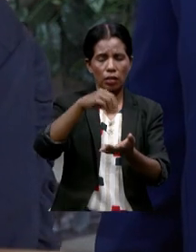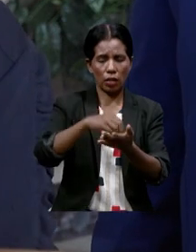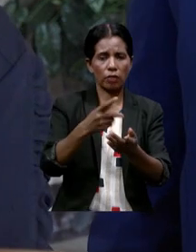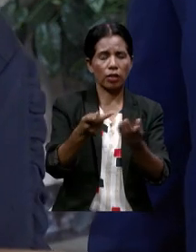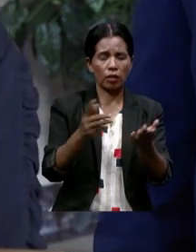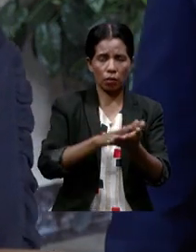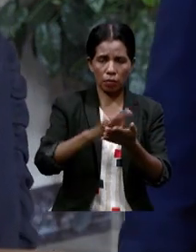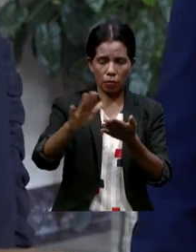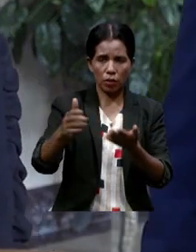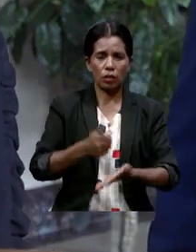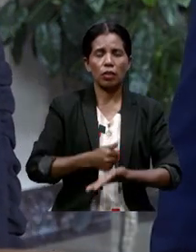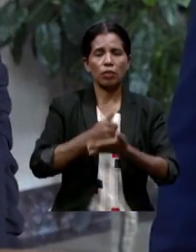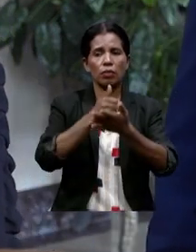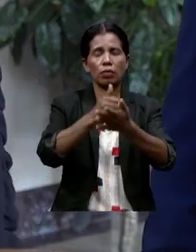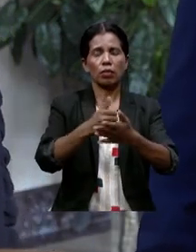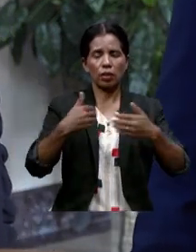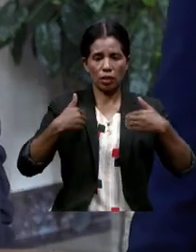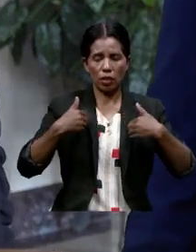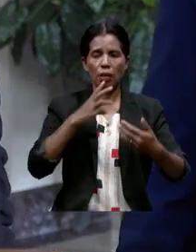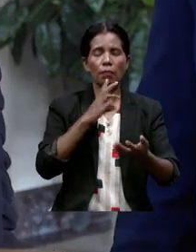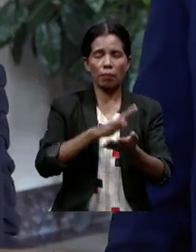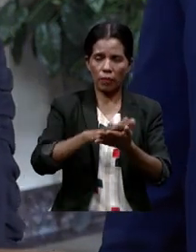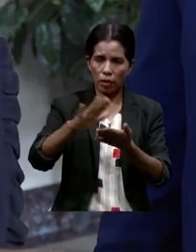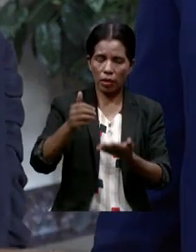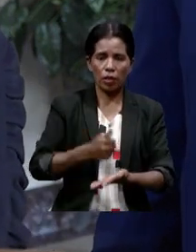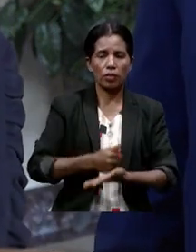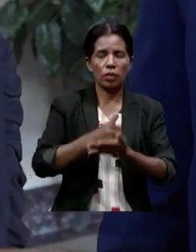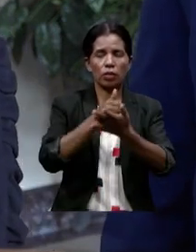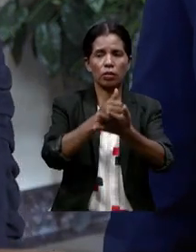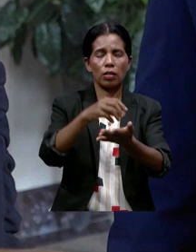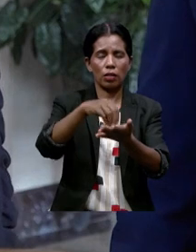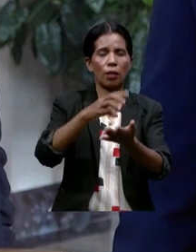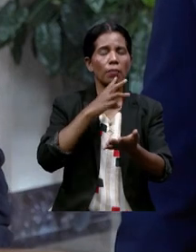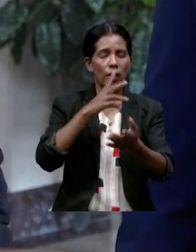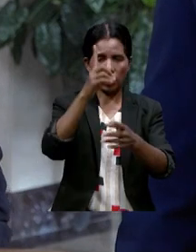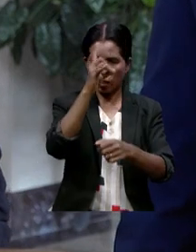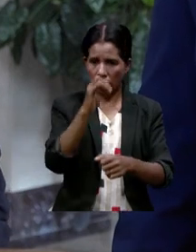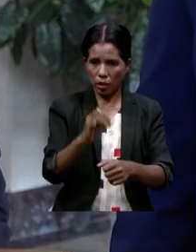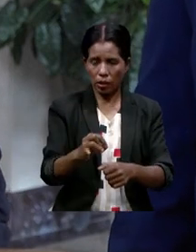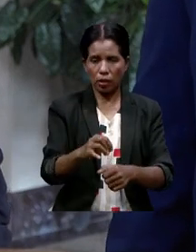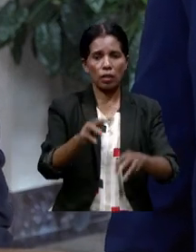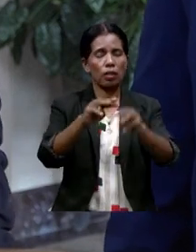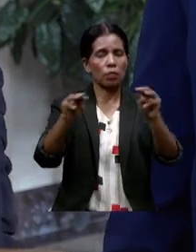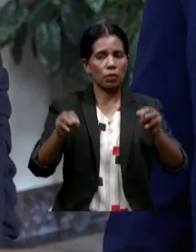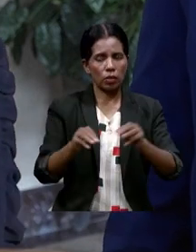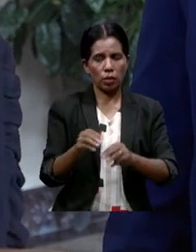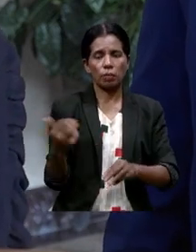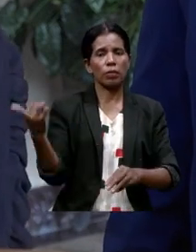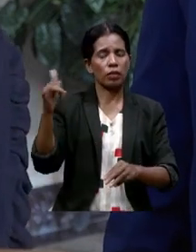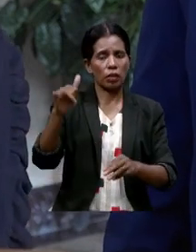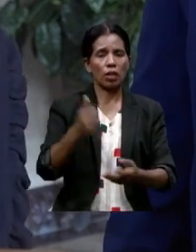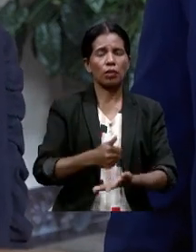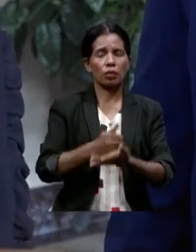no tratamento, nebe se hamos be no apoio desinfeta be e herililaran, no mos e município o apoio